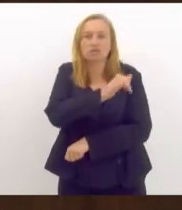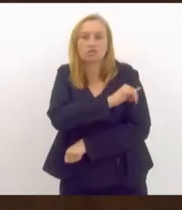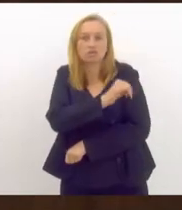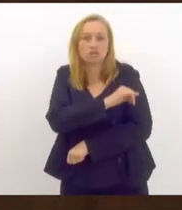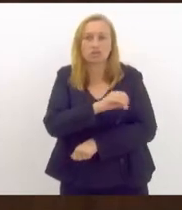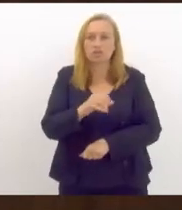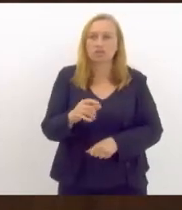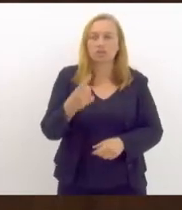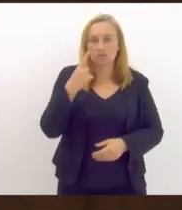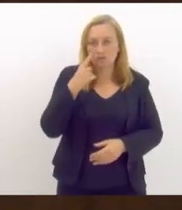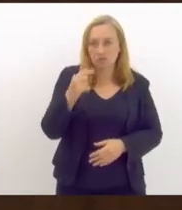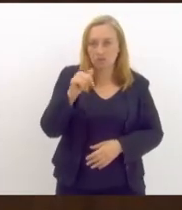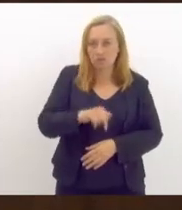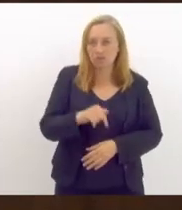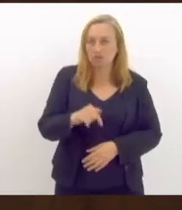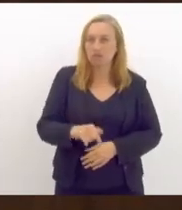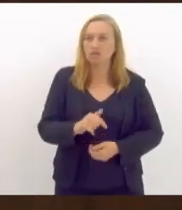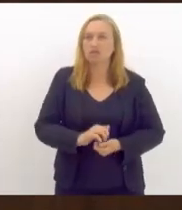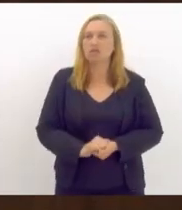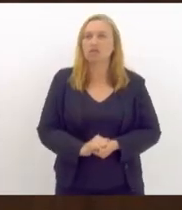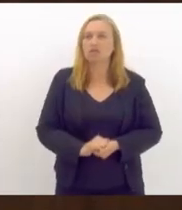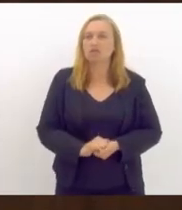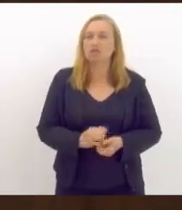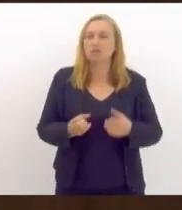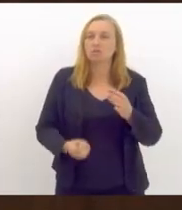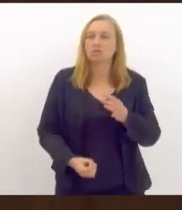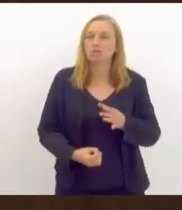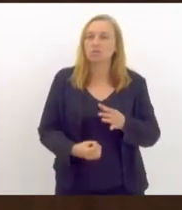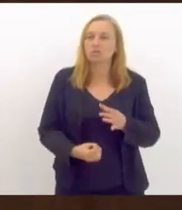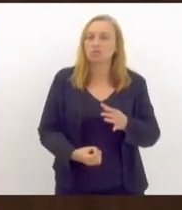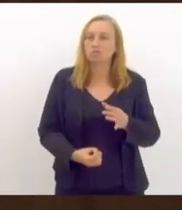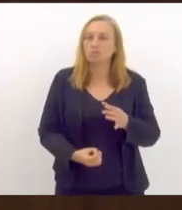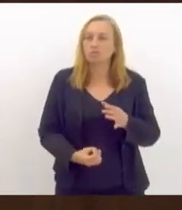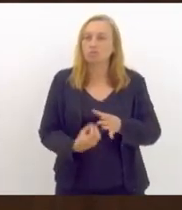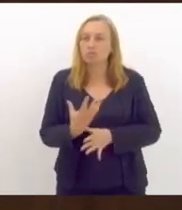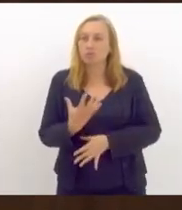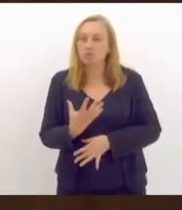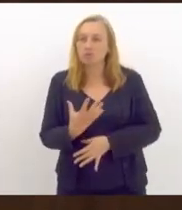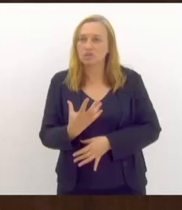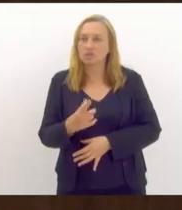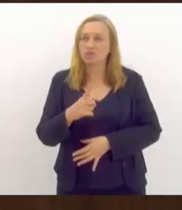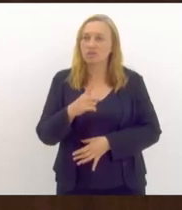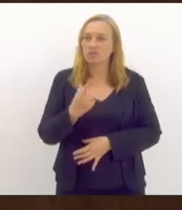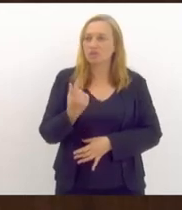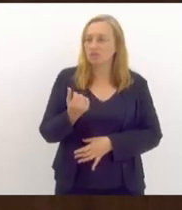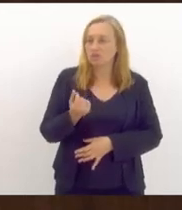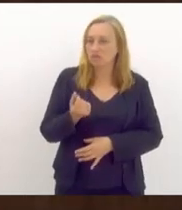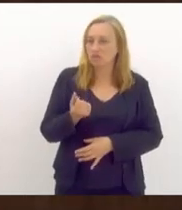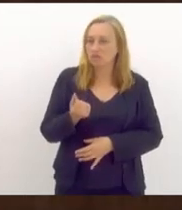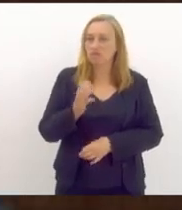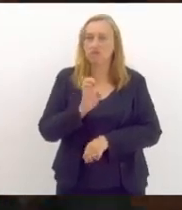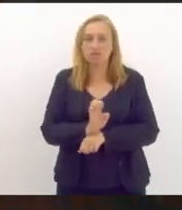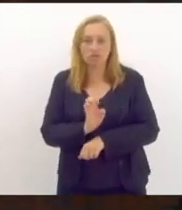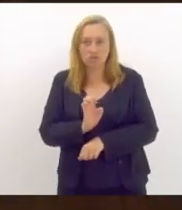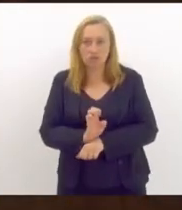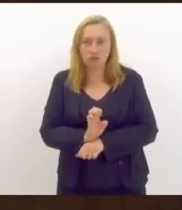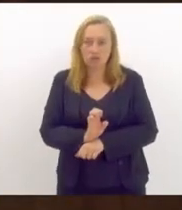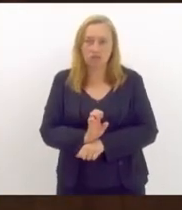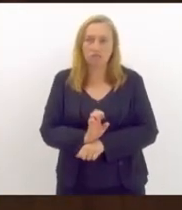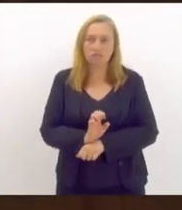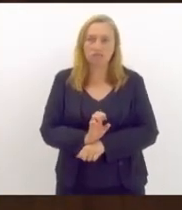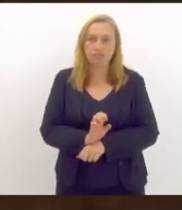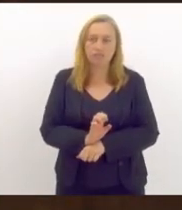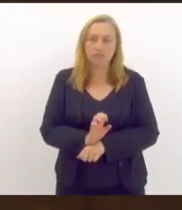as maiores produtoras que geravam receita para o estado e obviamente que